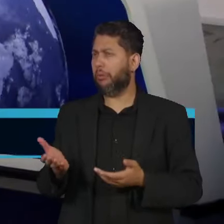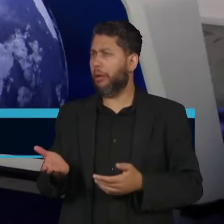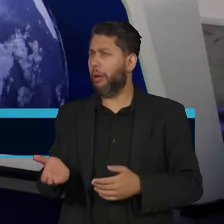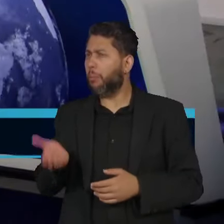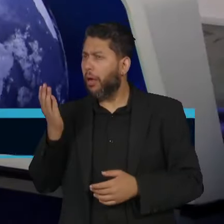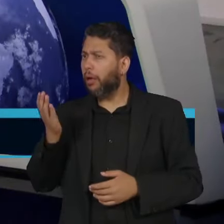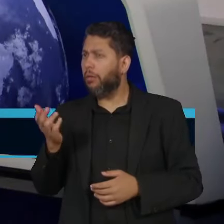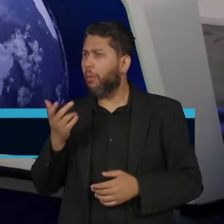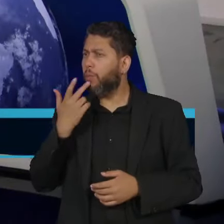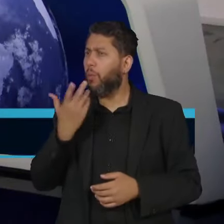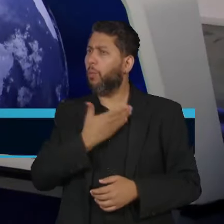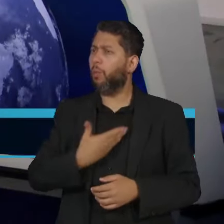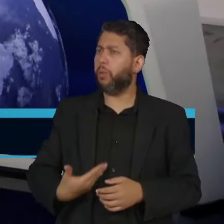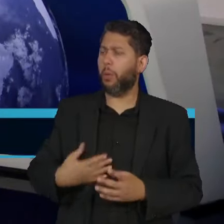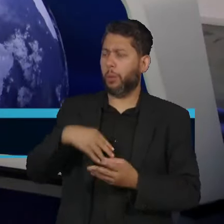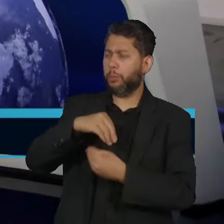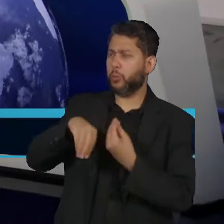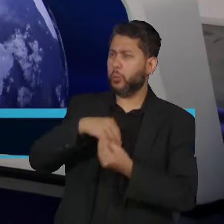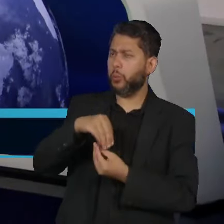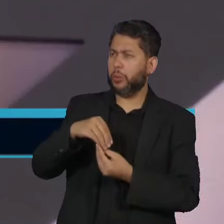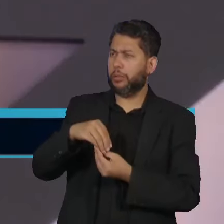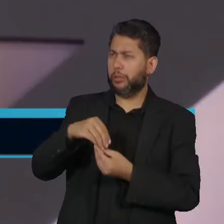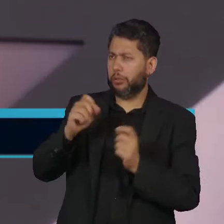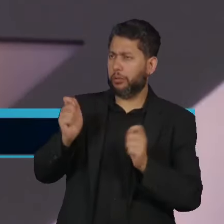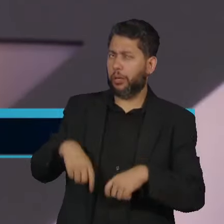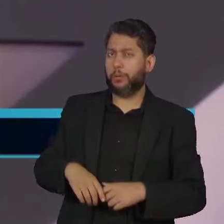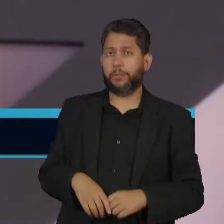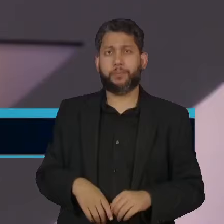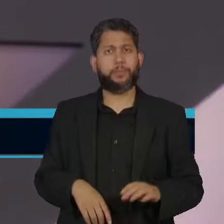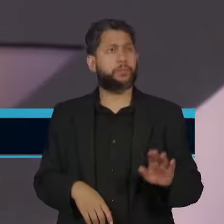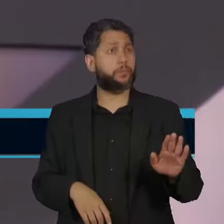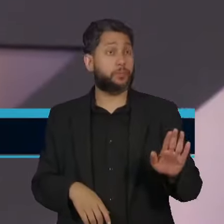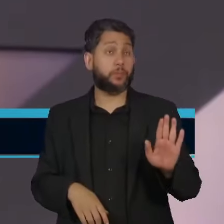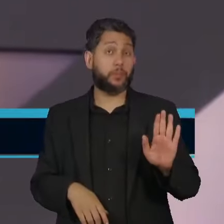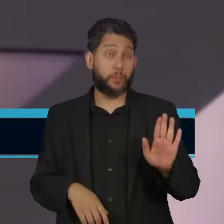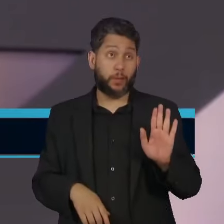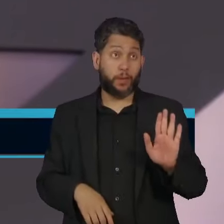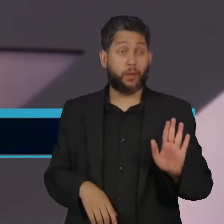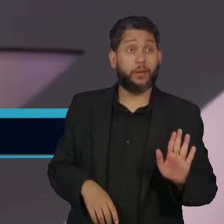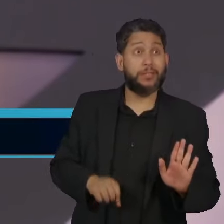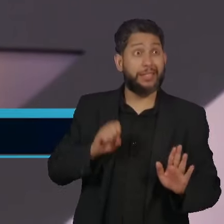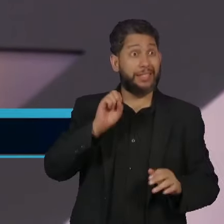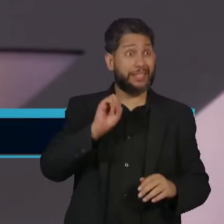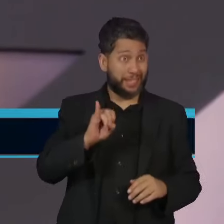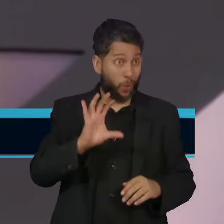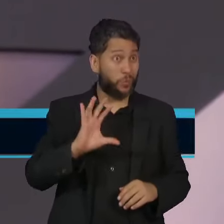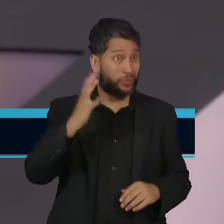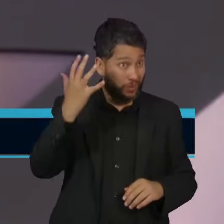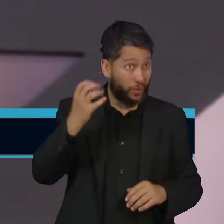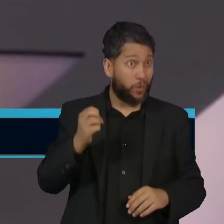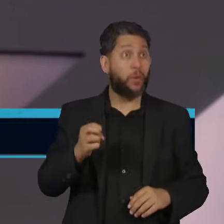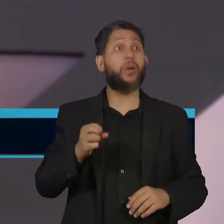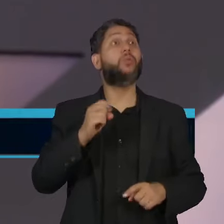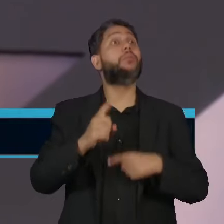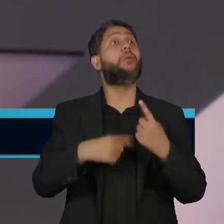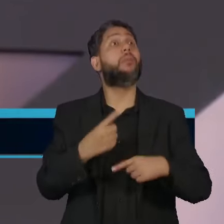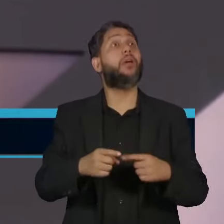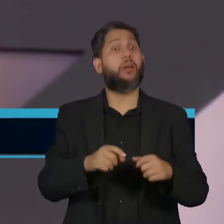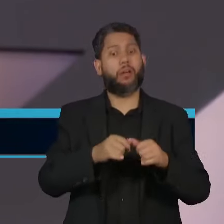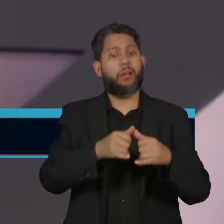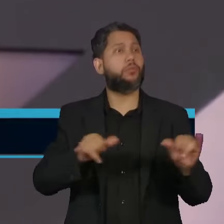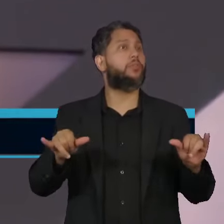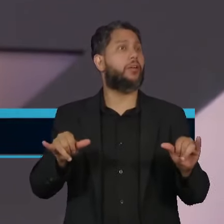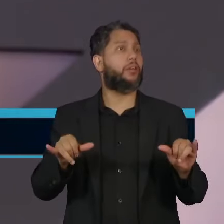o sugerido pelo governo na mistura do biodiesel? A pergunta é quando isso aconteceu, quanto de eletrificação também vai